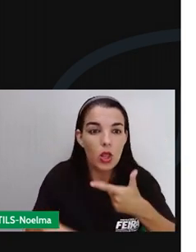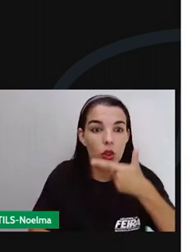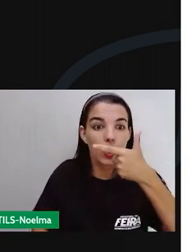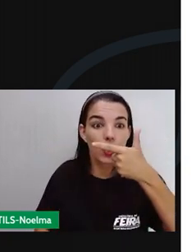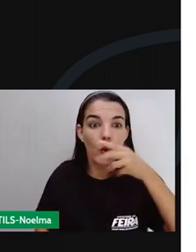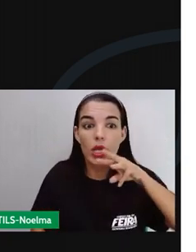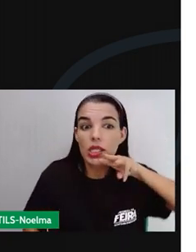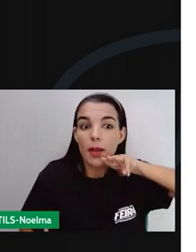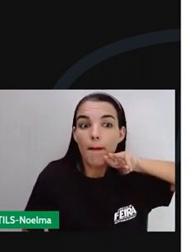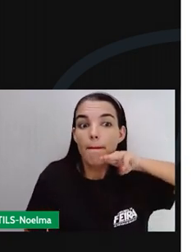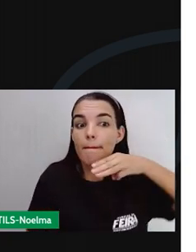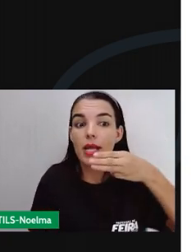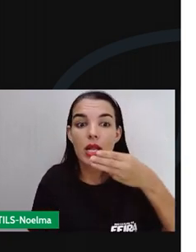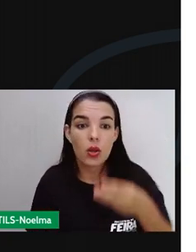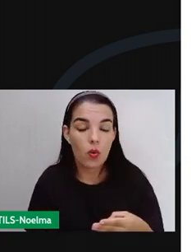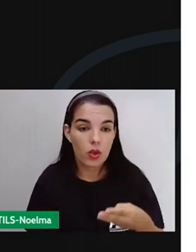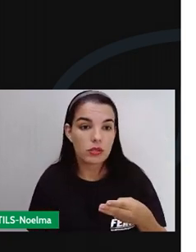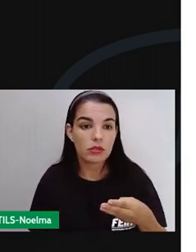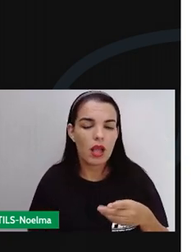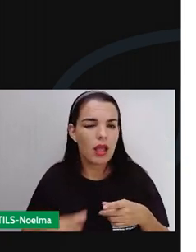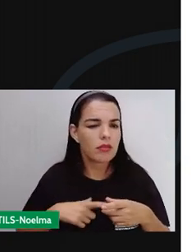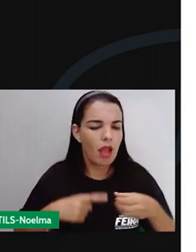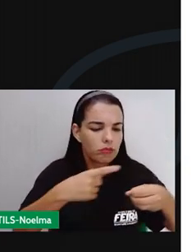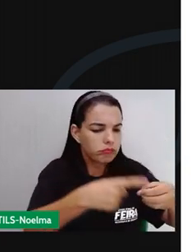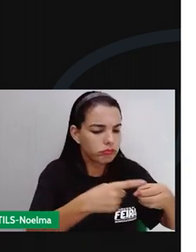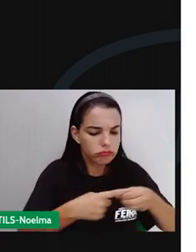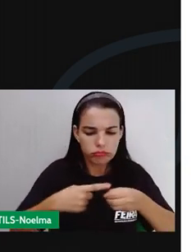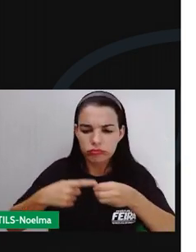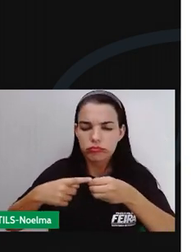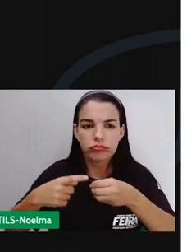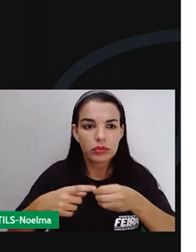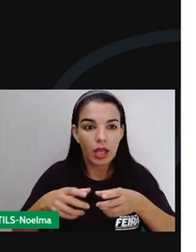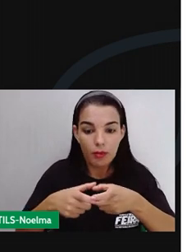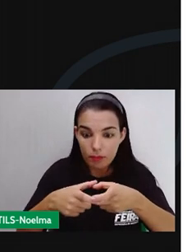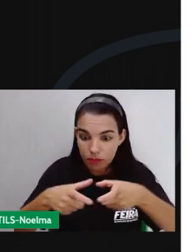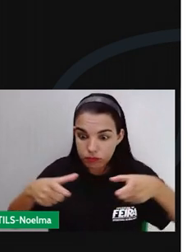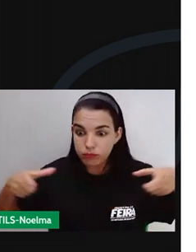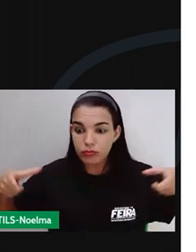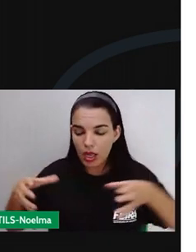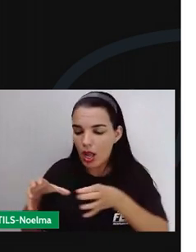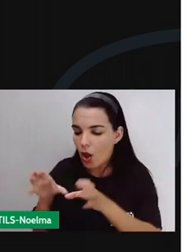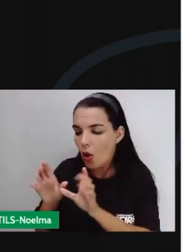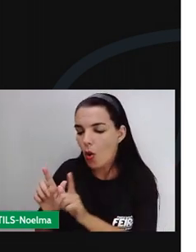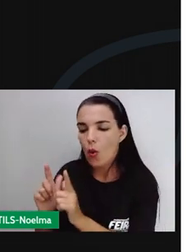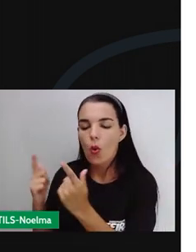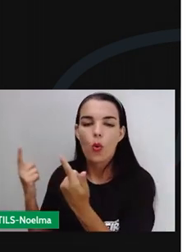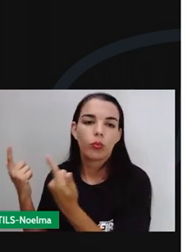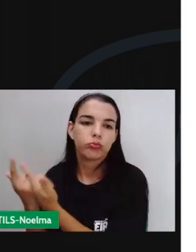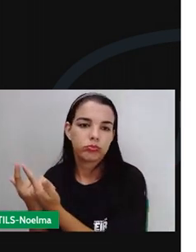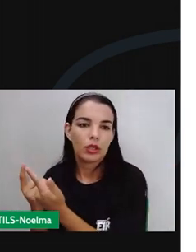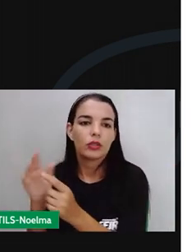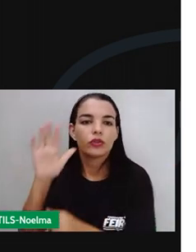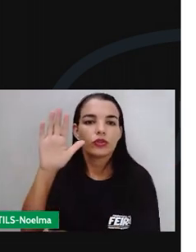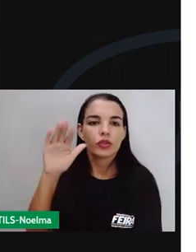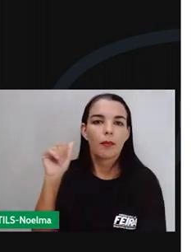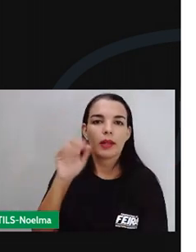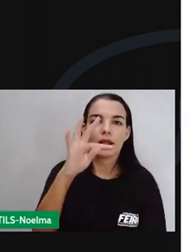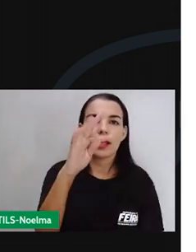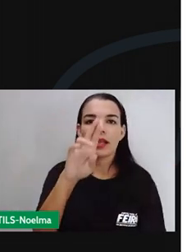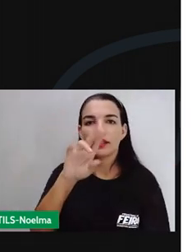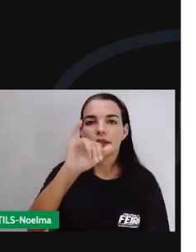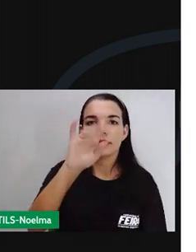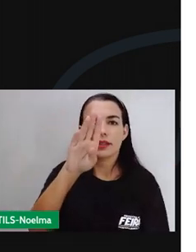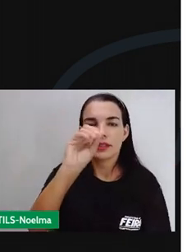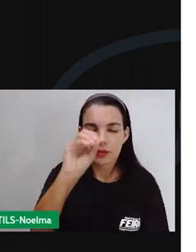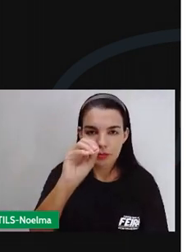espaços do nosso território. Eles viviam em grandes comunidades chamadas de tribos e tinham um